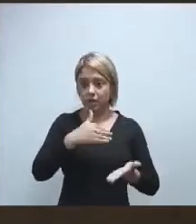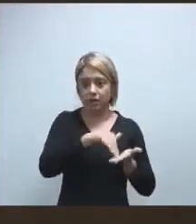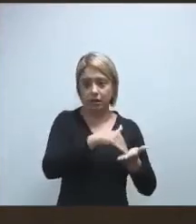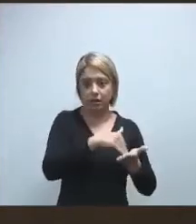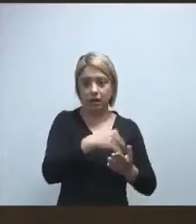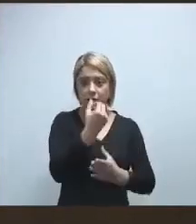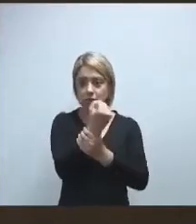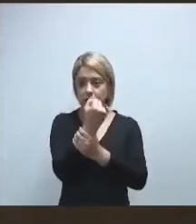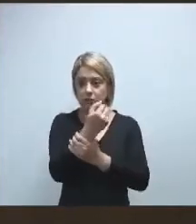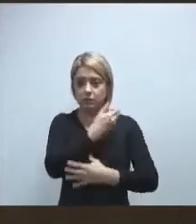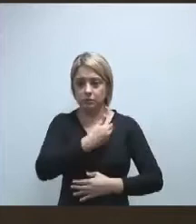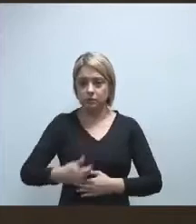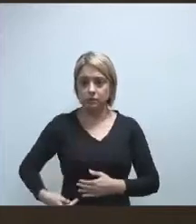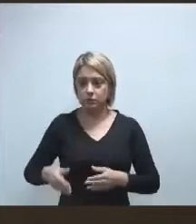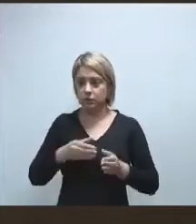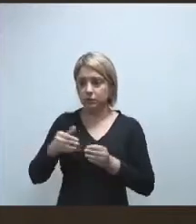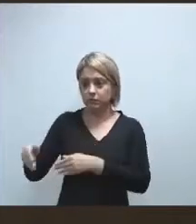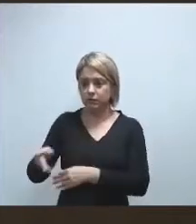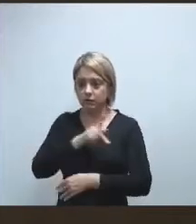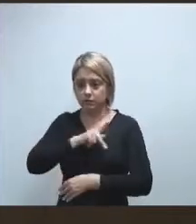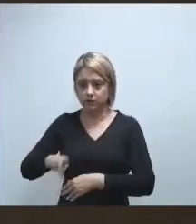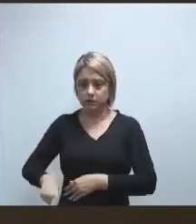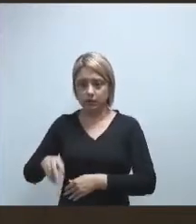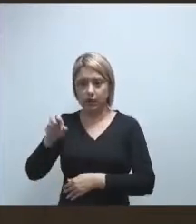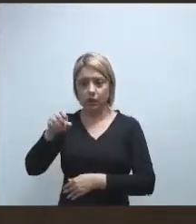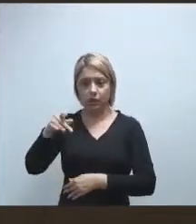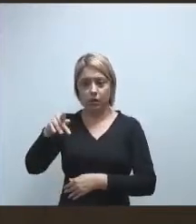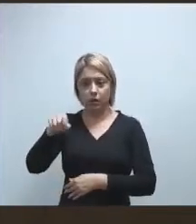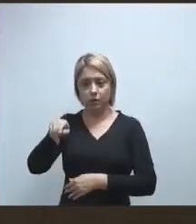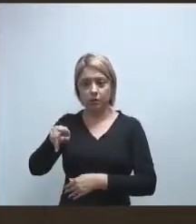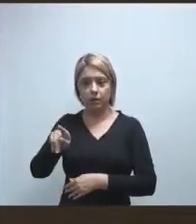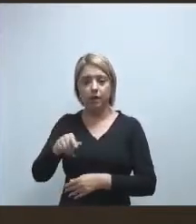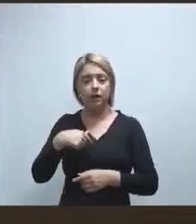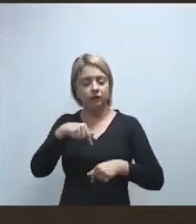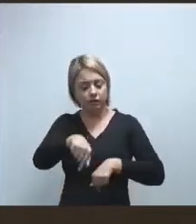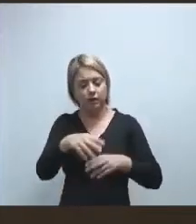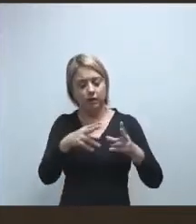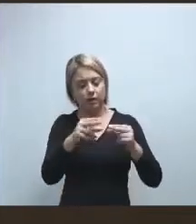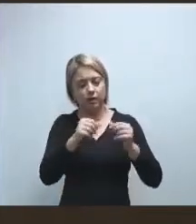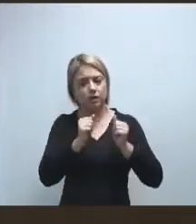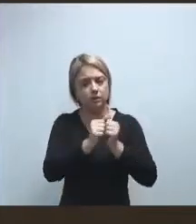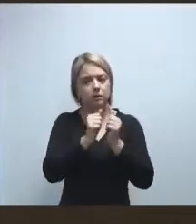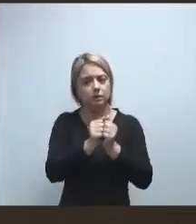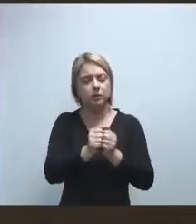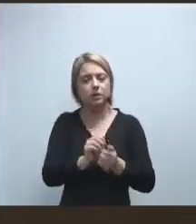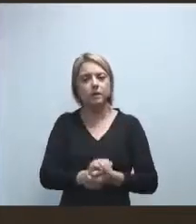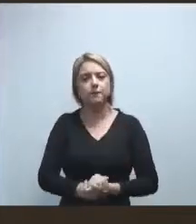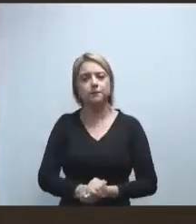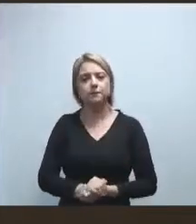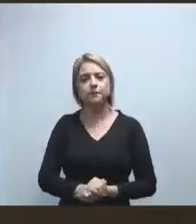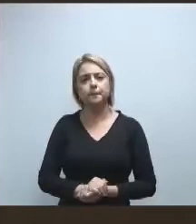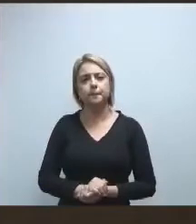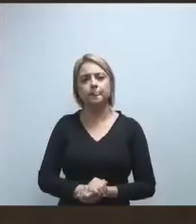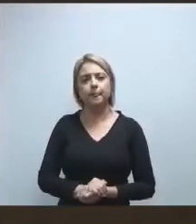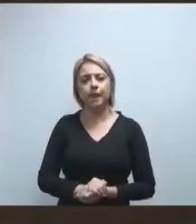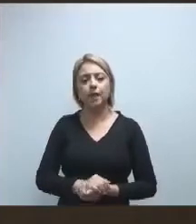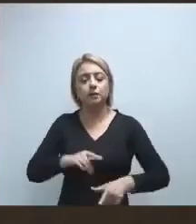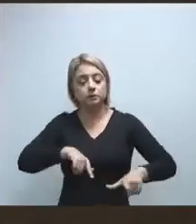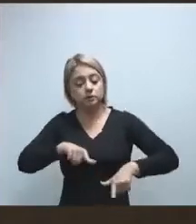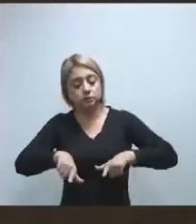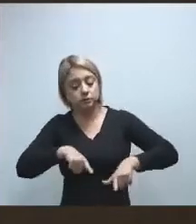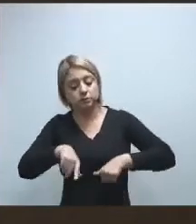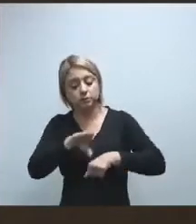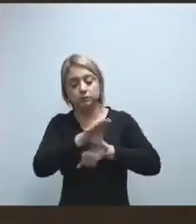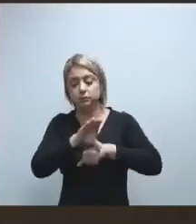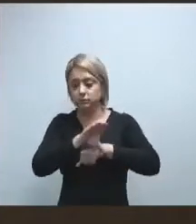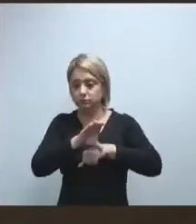segurança pública tinha me afastar da presença da conamp mas vim a brasília acompanhar os trabalhos